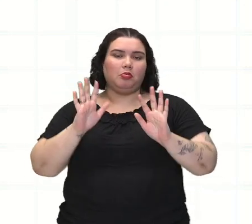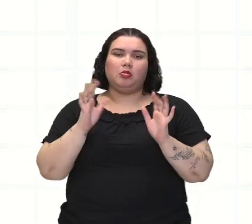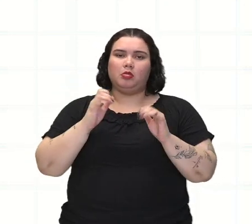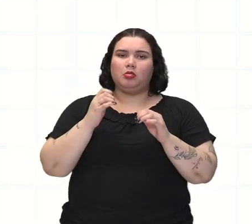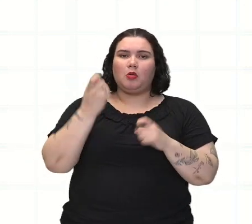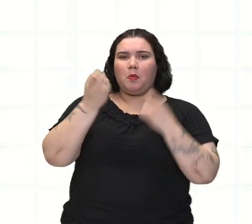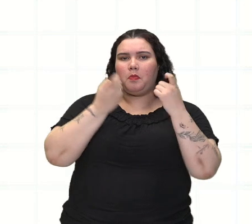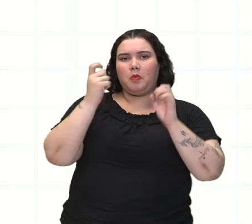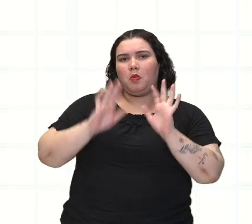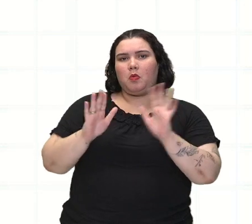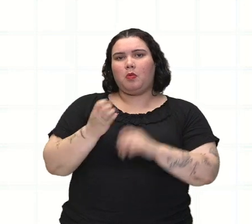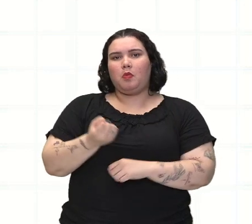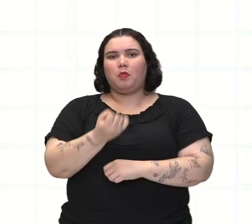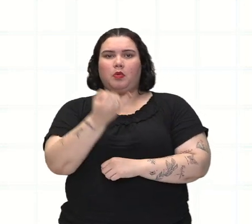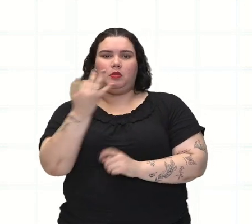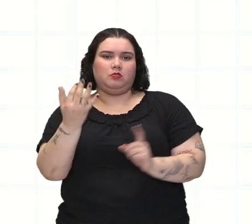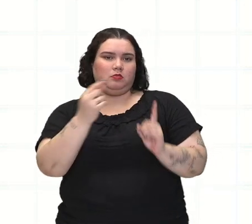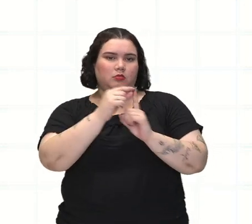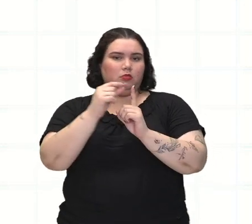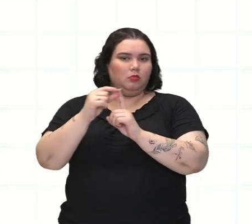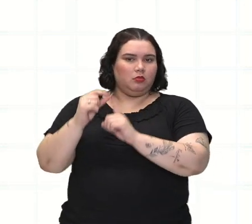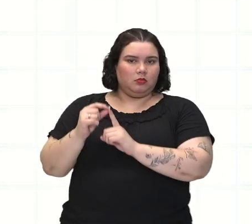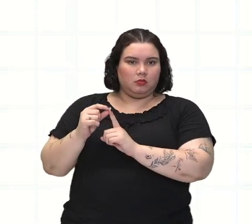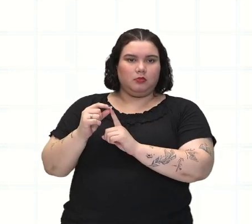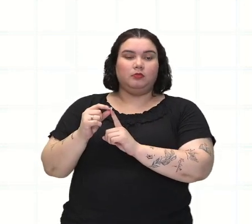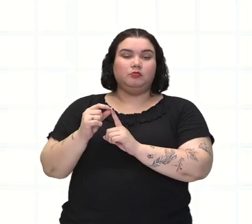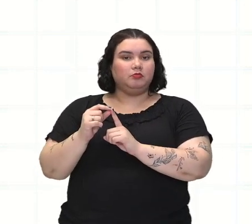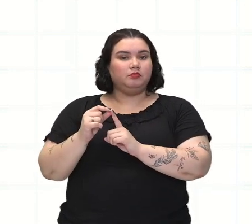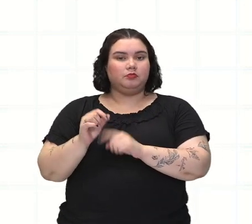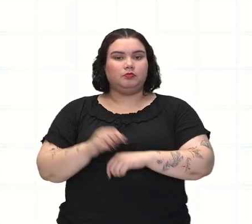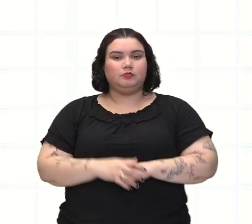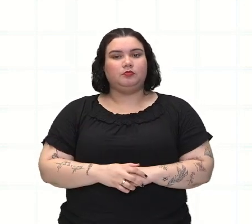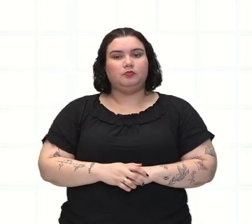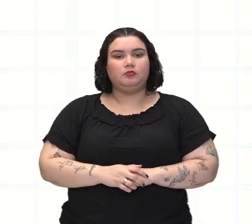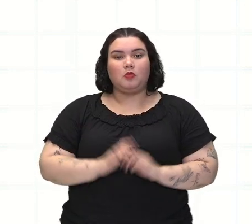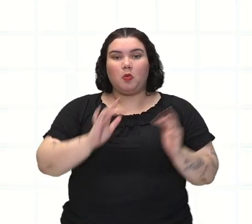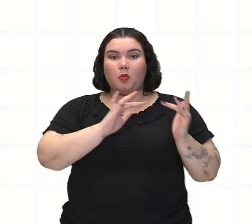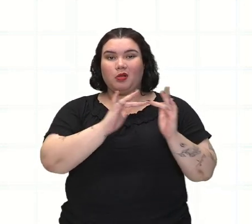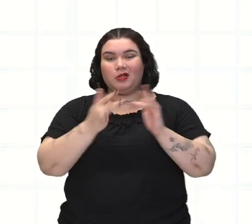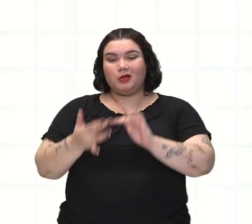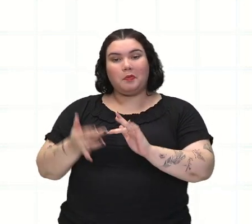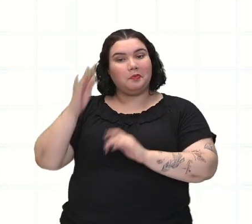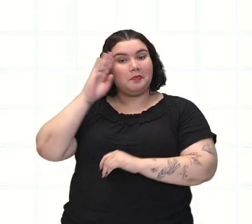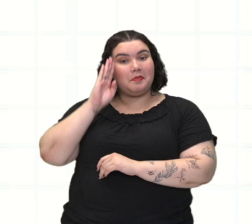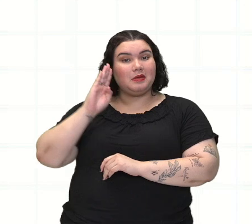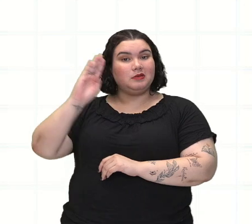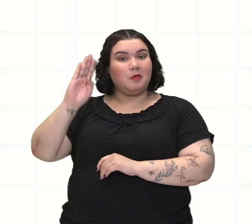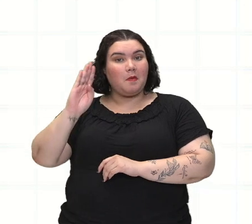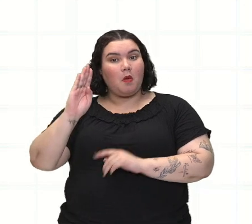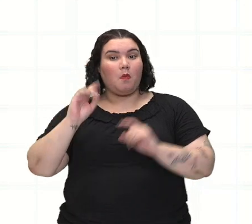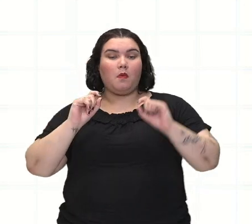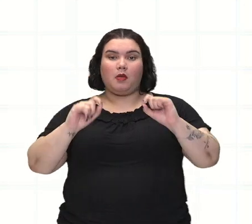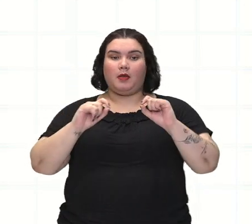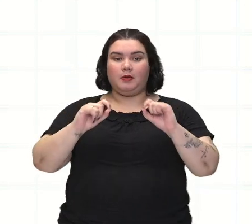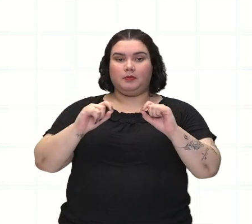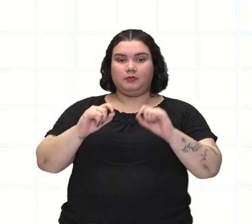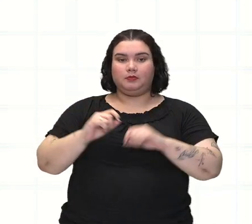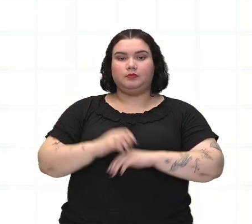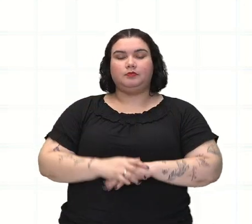a quantidade de palavras que possui. O contexto